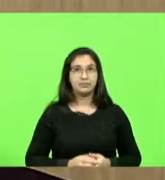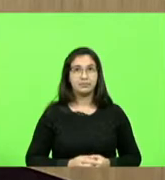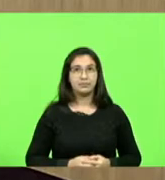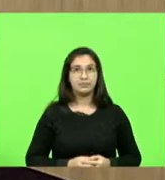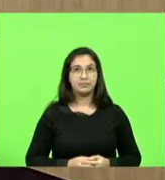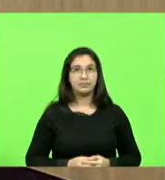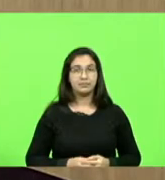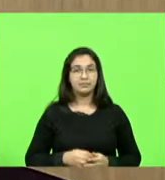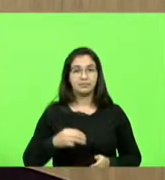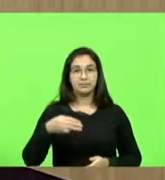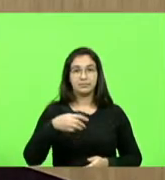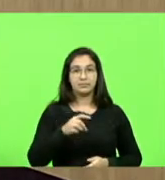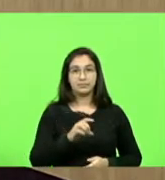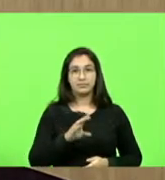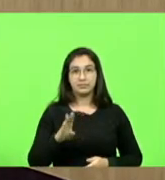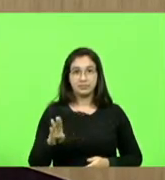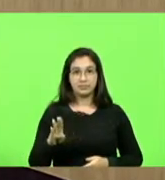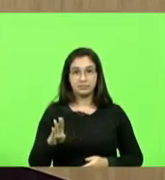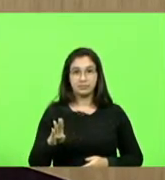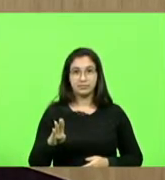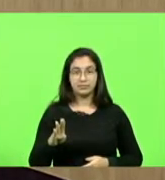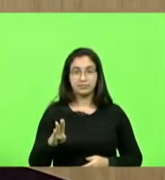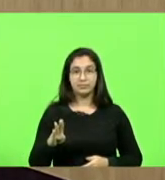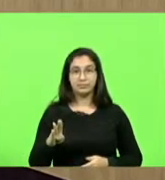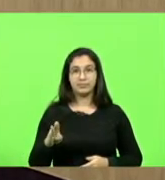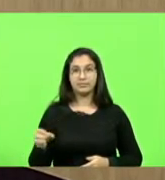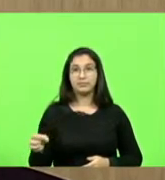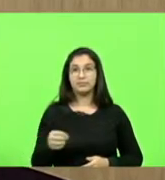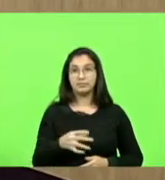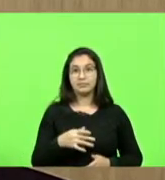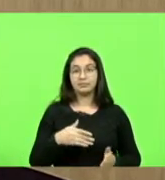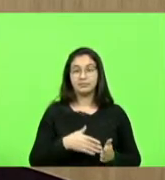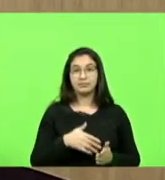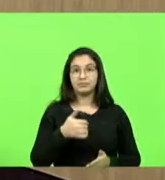Bloco MDB, Partido Novo, por 15 minutos.